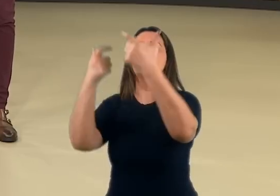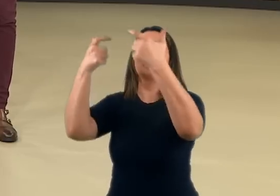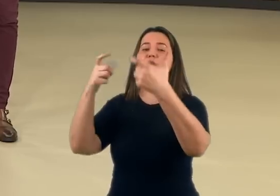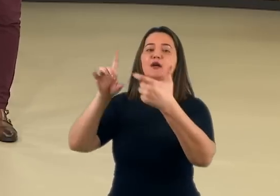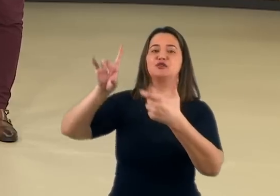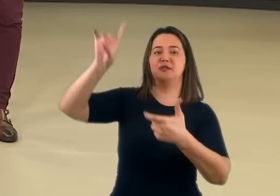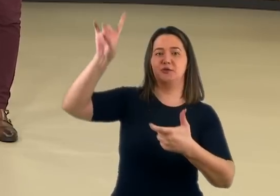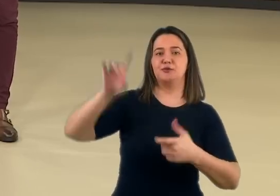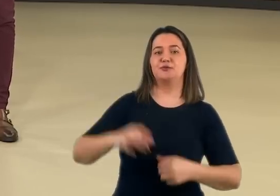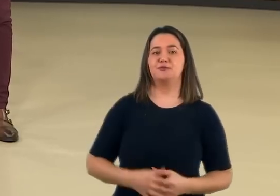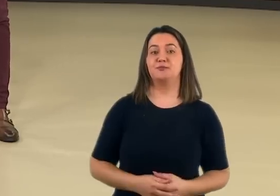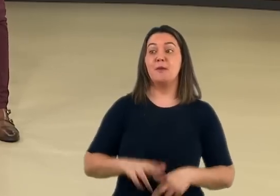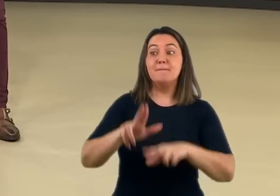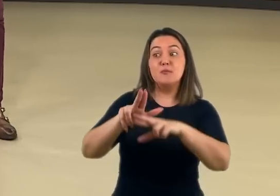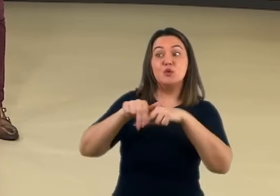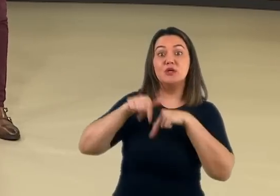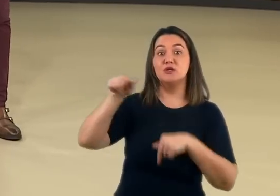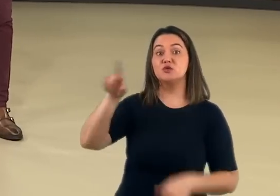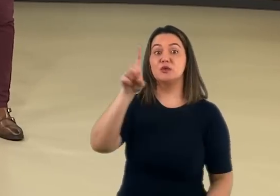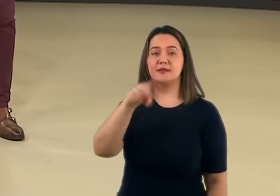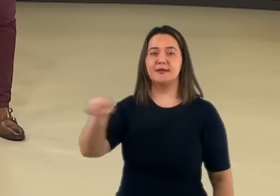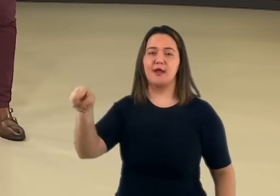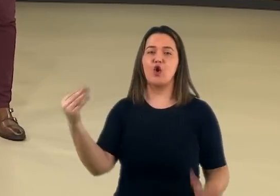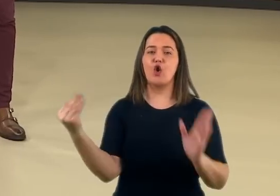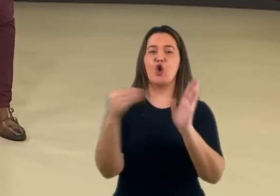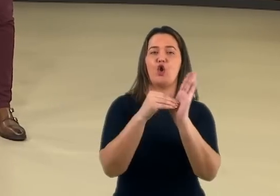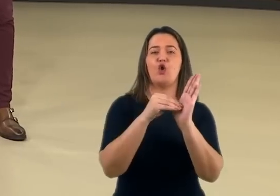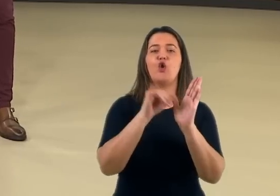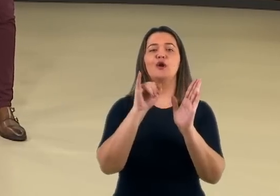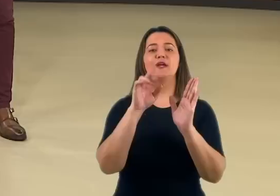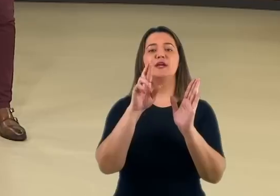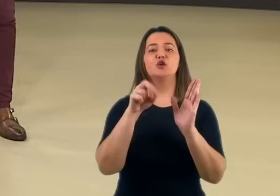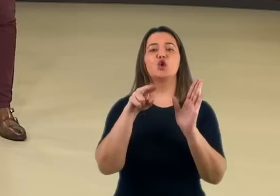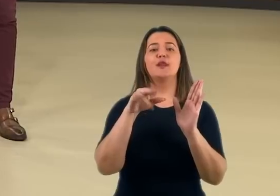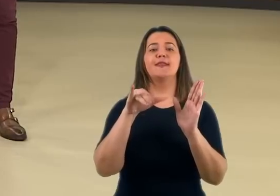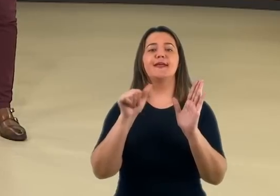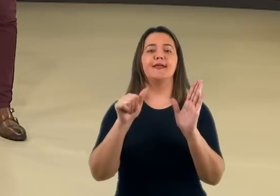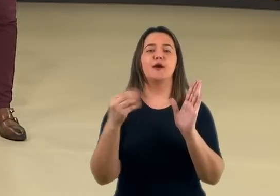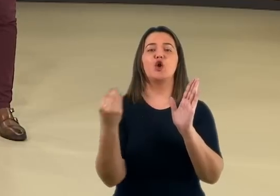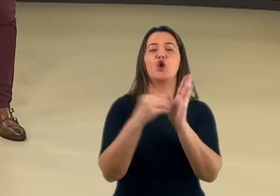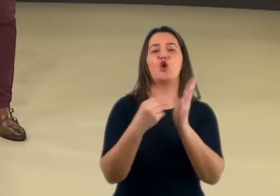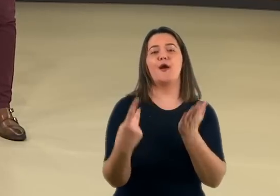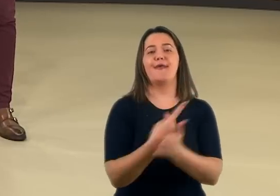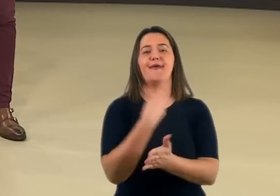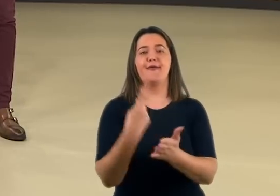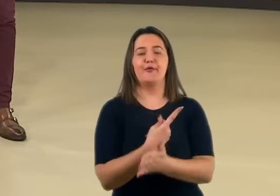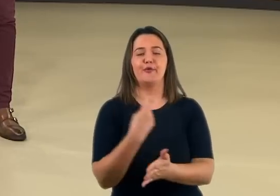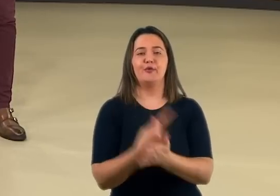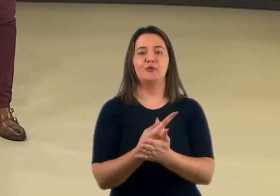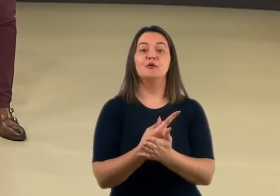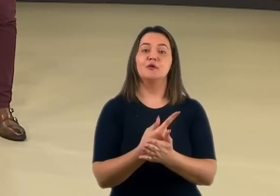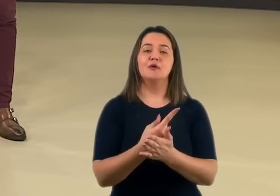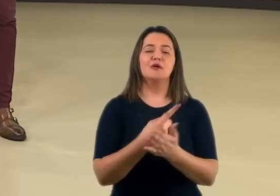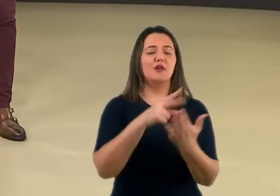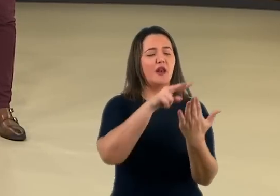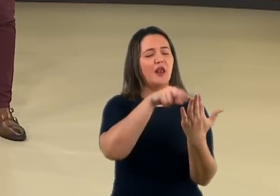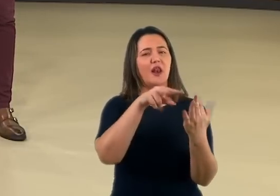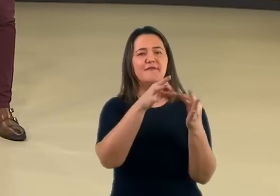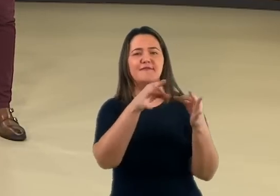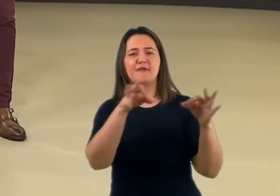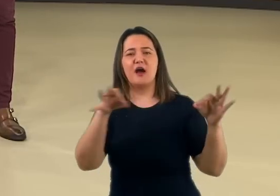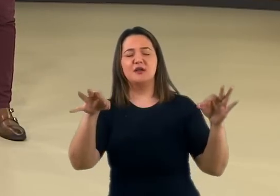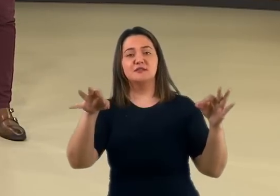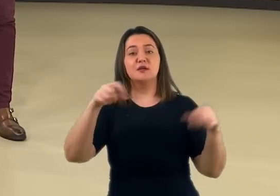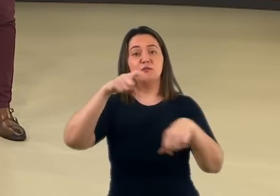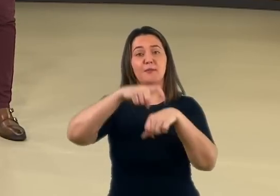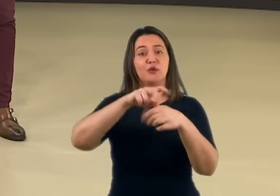o autor escreveu com certa ironia, cometendo um erro gramatical, um erro de concordância, que na tradução não